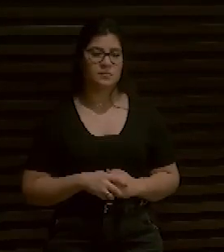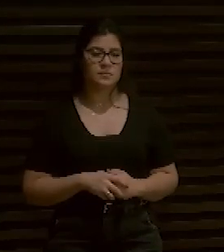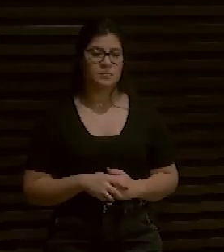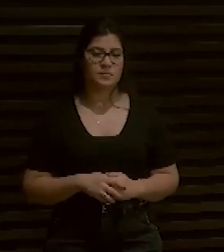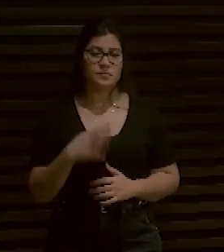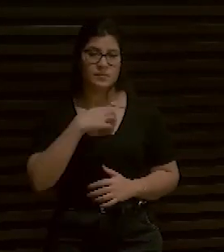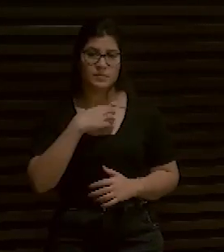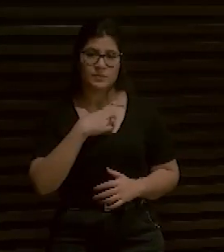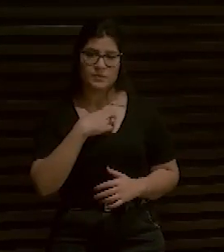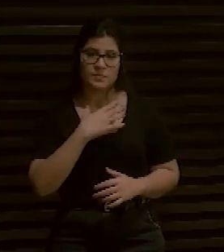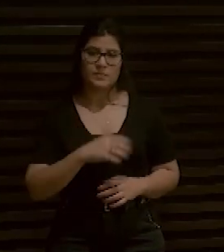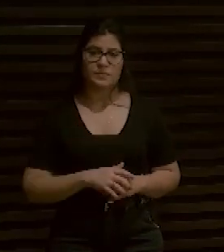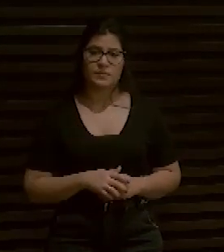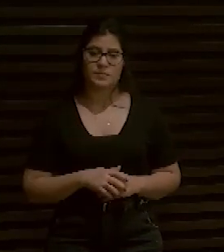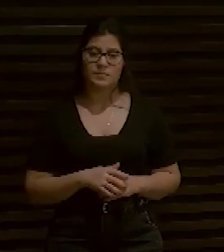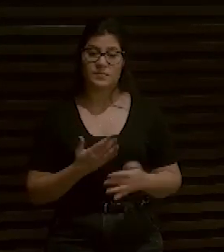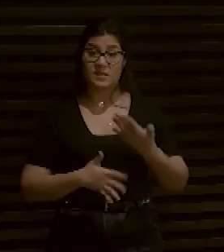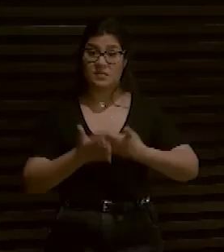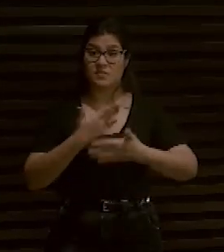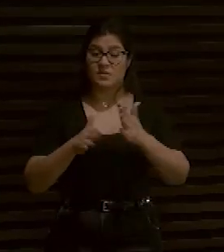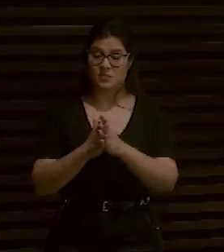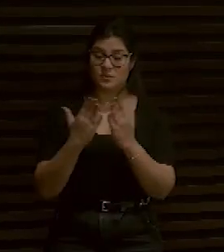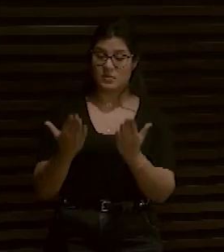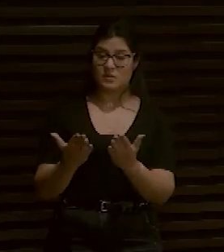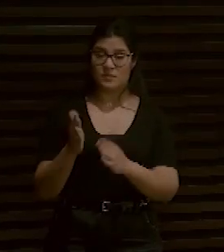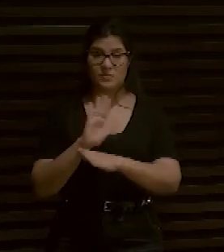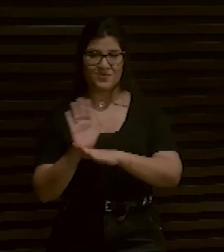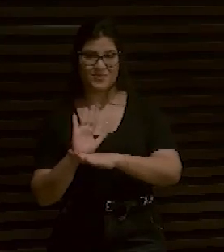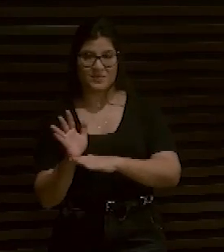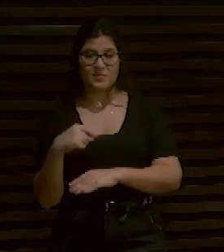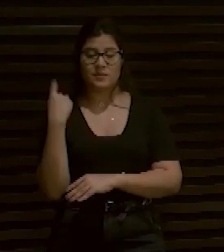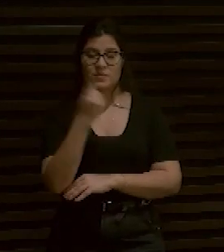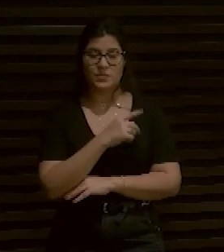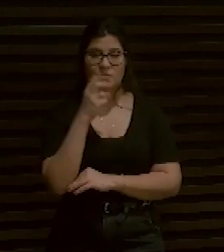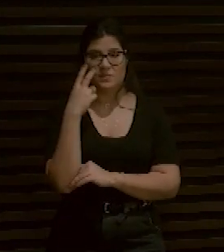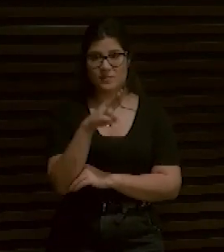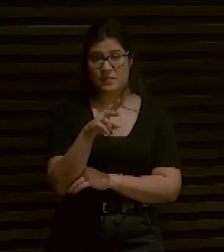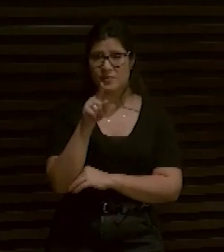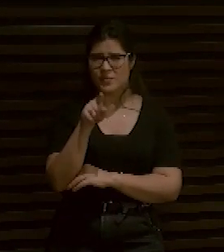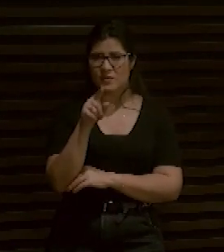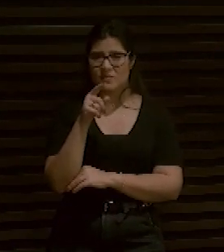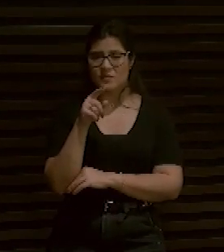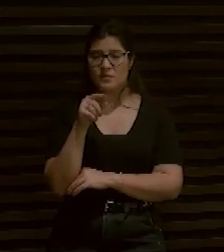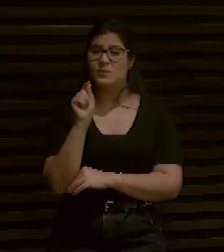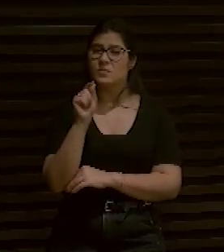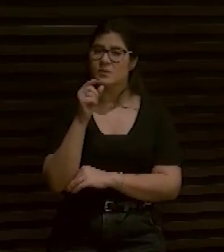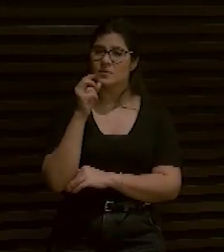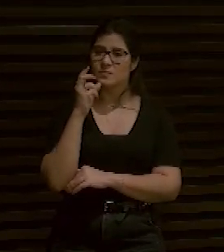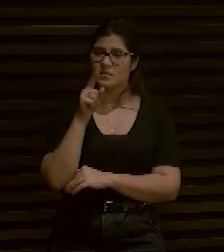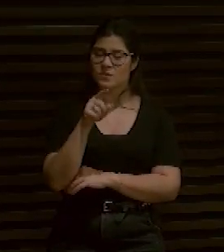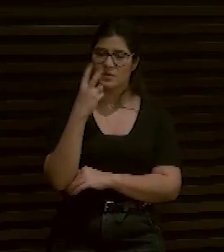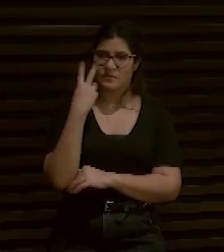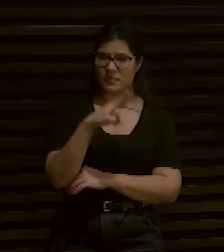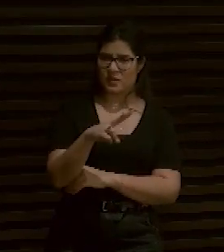Outra forma, pelos livros e pelos filmes que nós vemos. O que você está assistindo? O que passa na tua